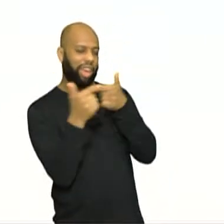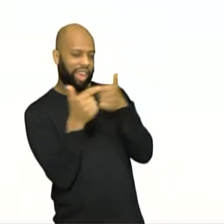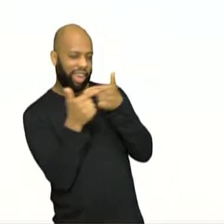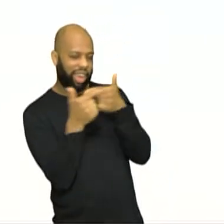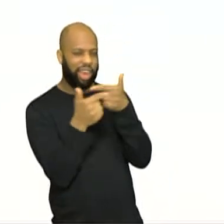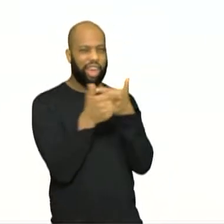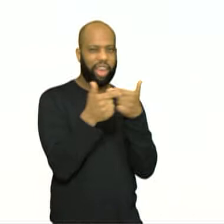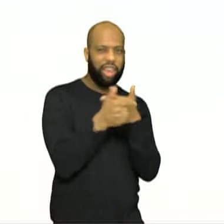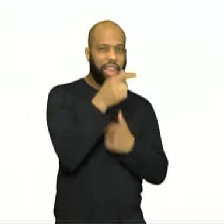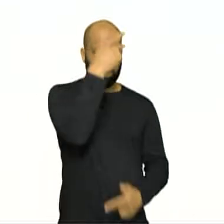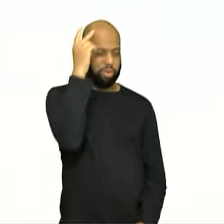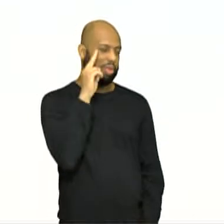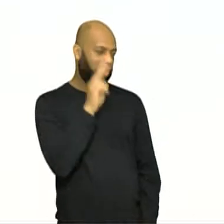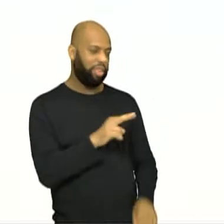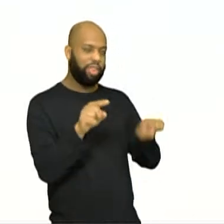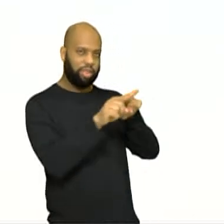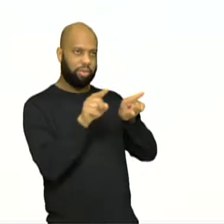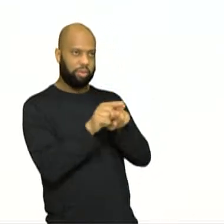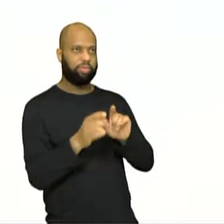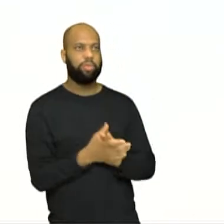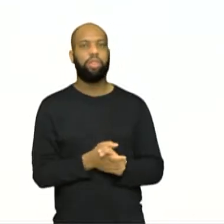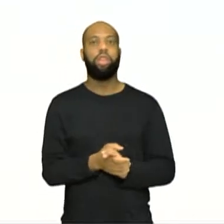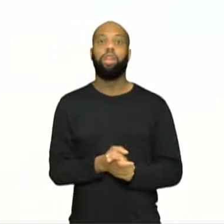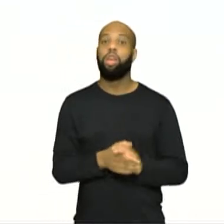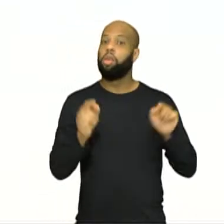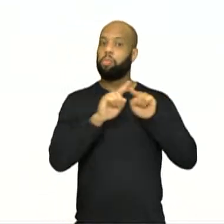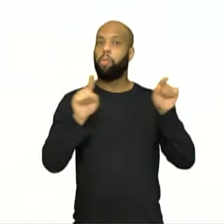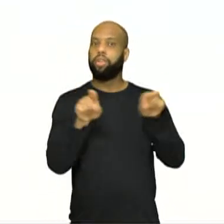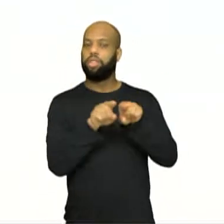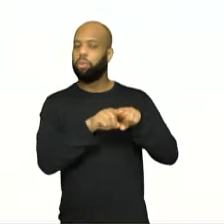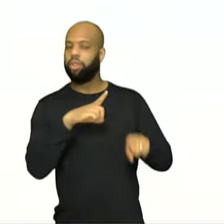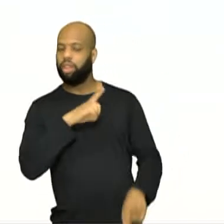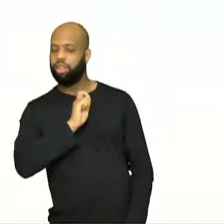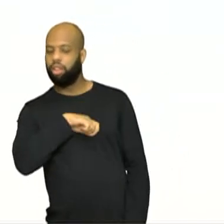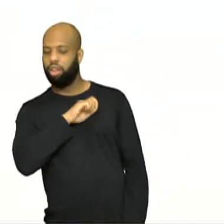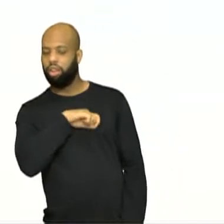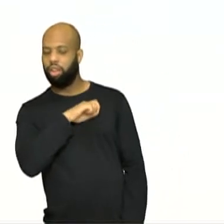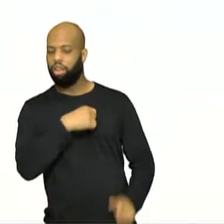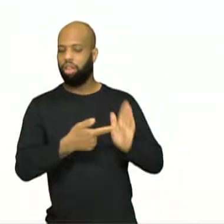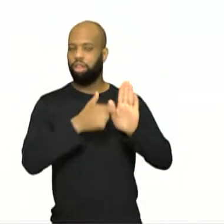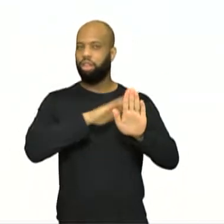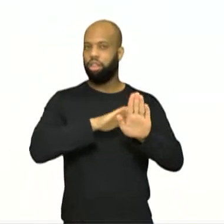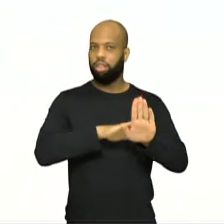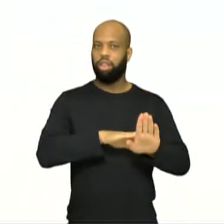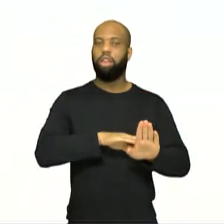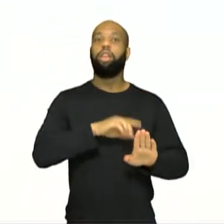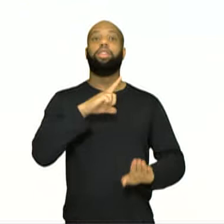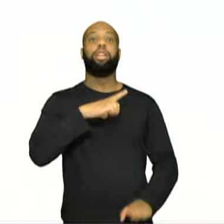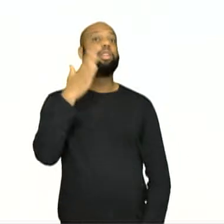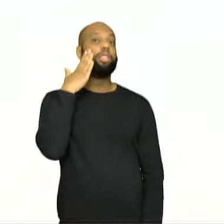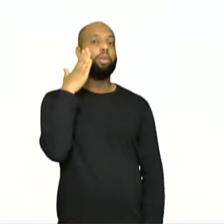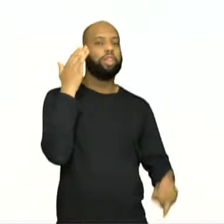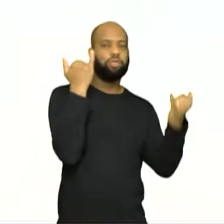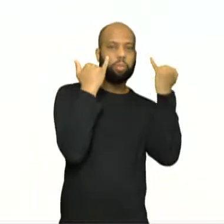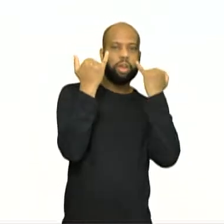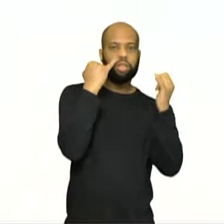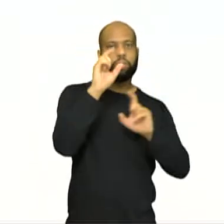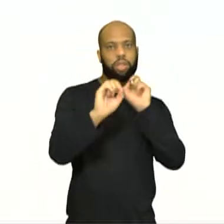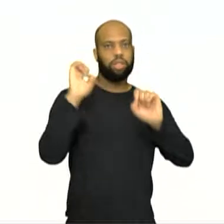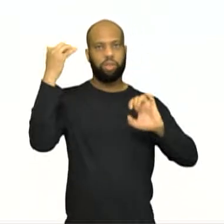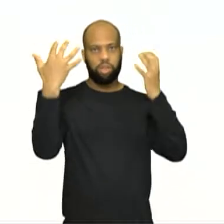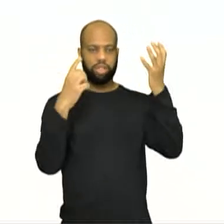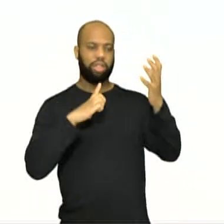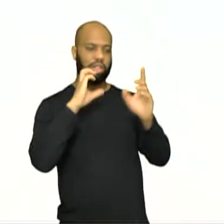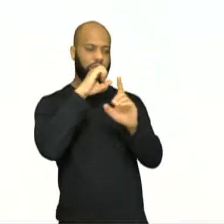o riso irônico. Porém, você tem que entender, compreender ali, estar a par, estar informado sobre o que está acontecendo